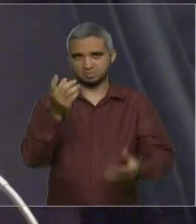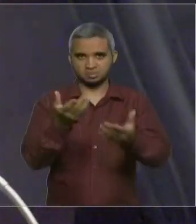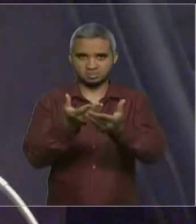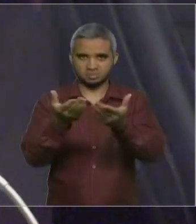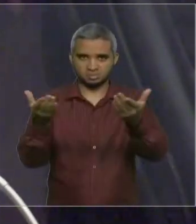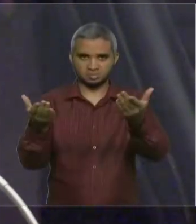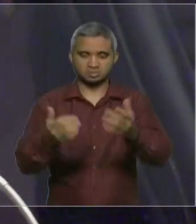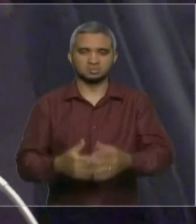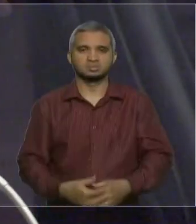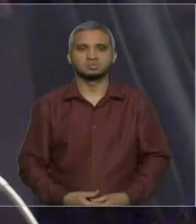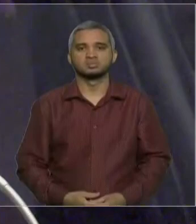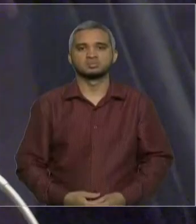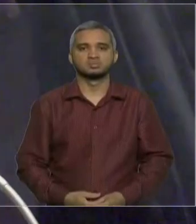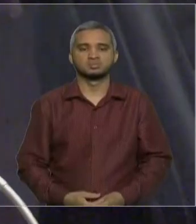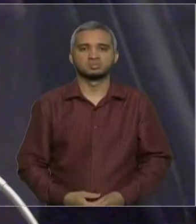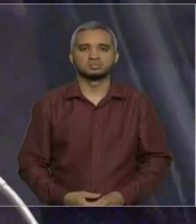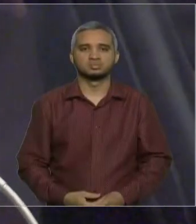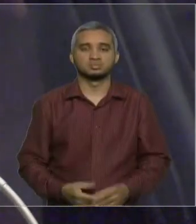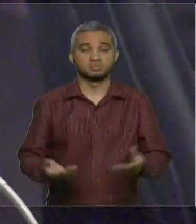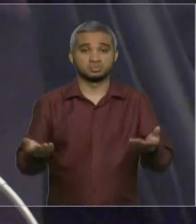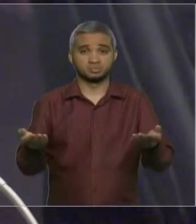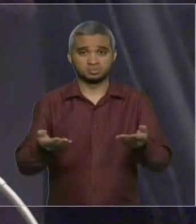Quero iniciar minha fala